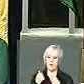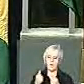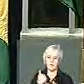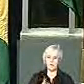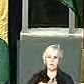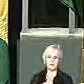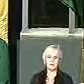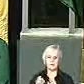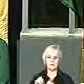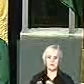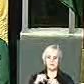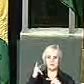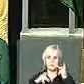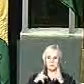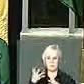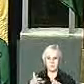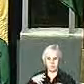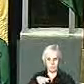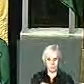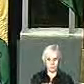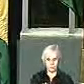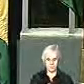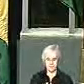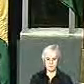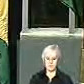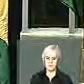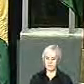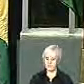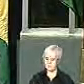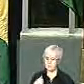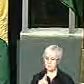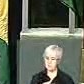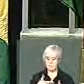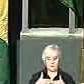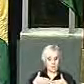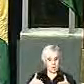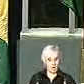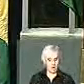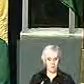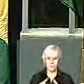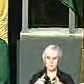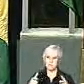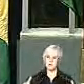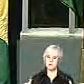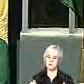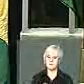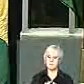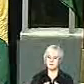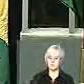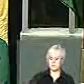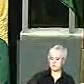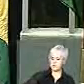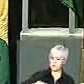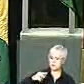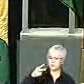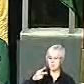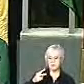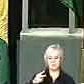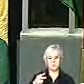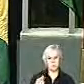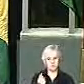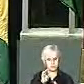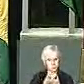de políticas de inclusão. Nós ampliamos, meus caros deputados e deputadas, significativamente os